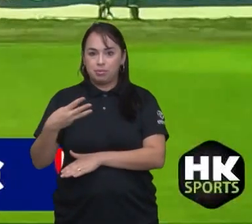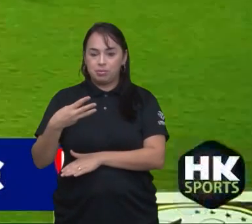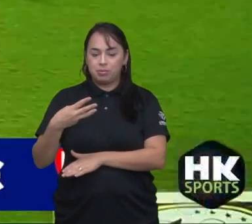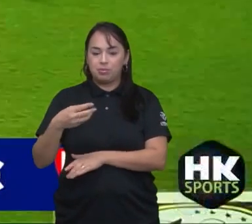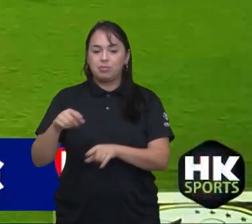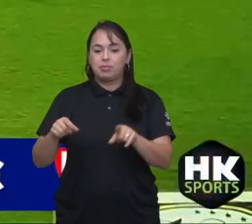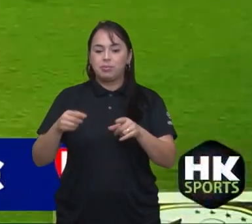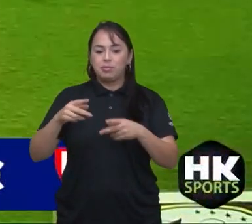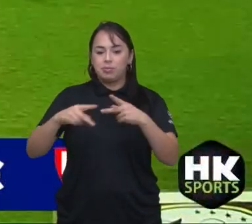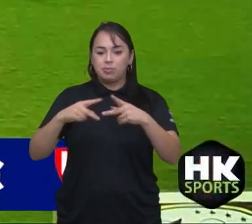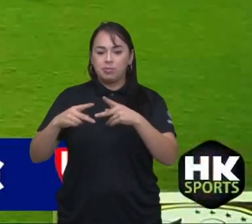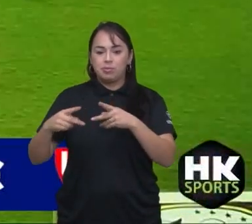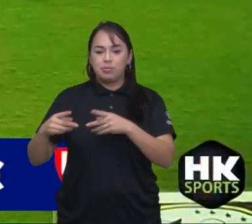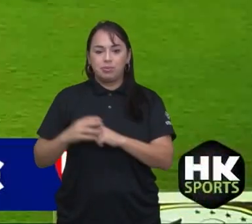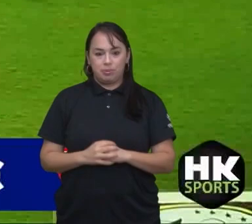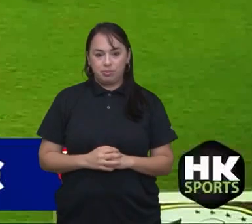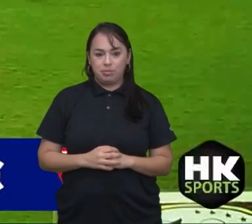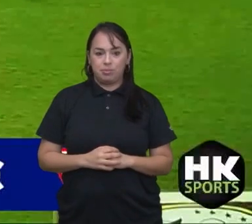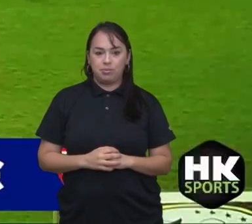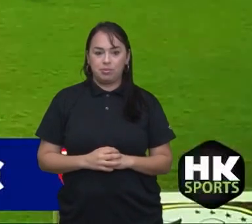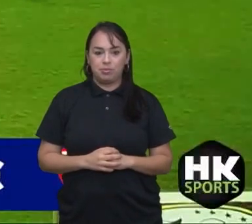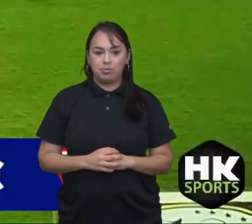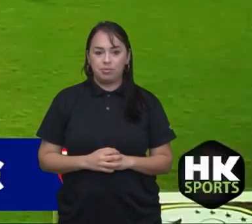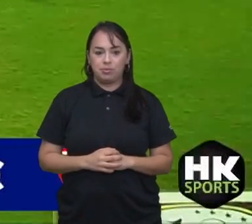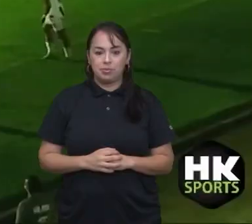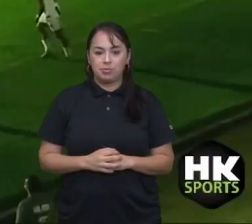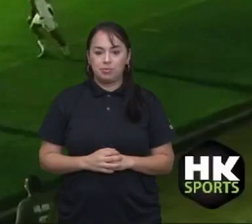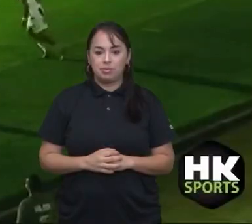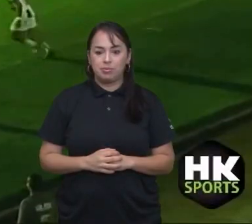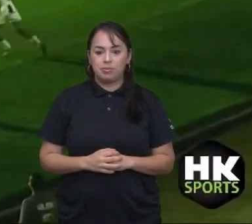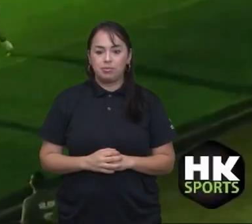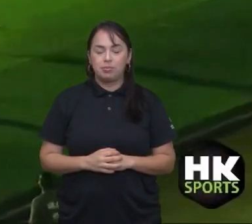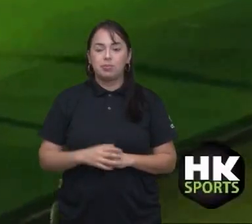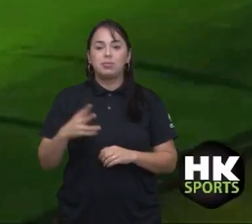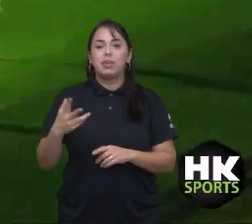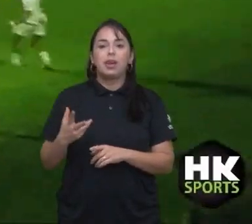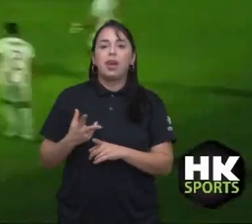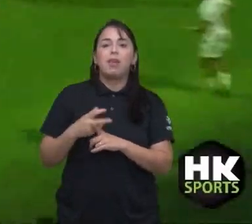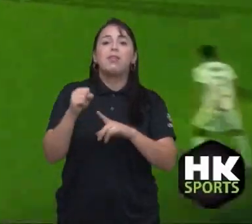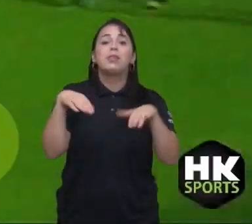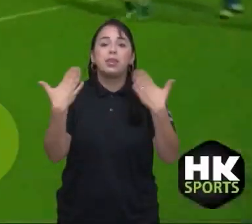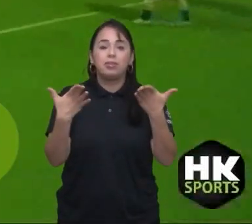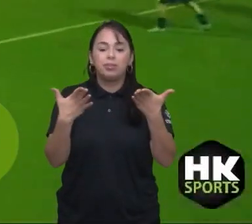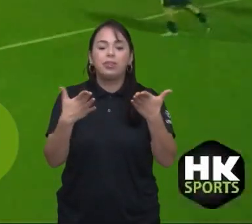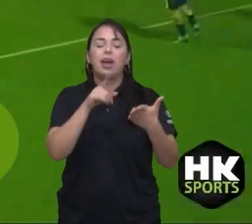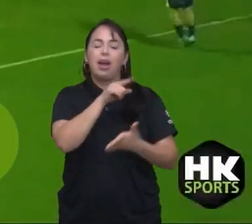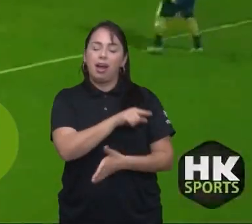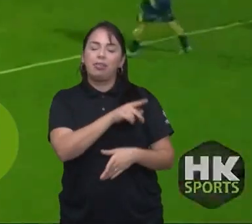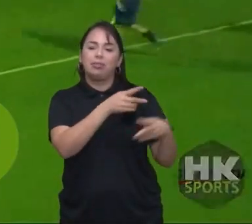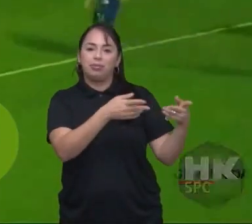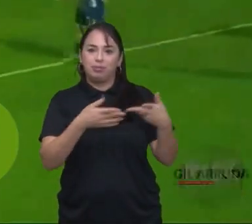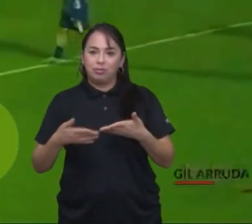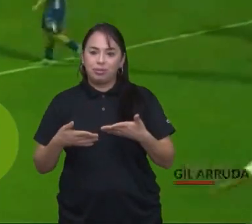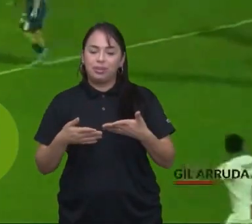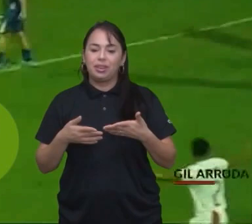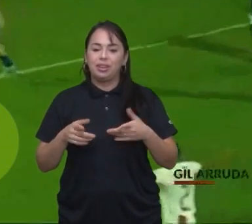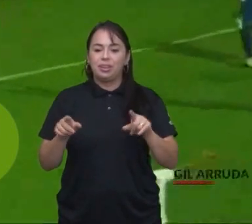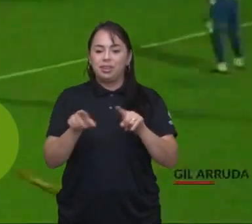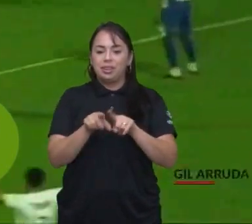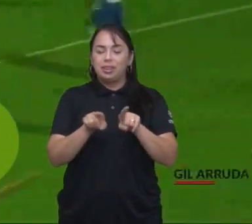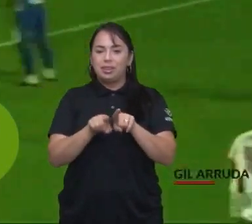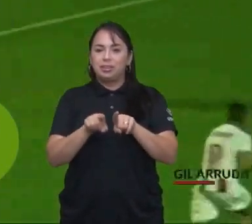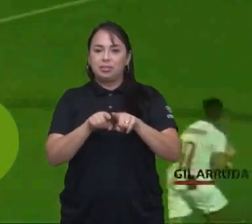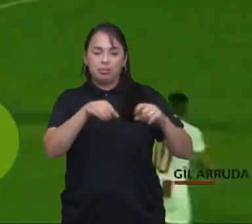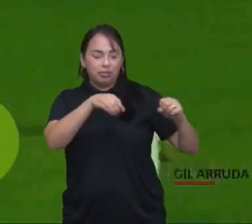a São José no jogo mais aguardado da rodada. E quem se deu melhor foram os visitantes. Felipe Costa, de cabeça,